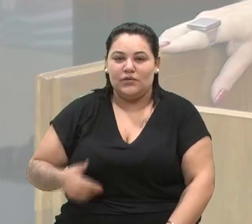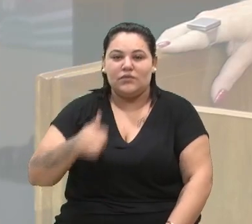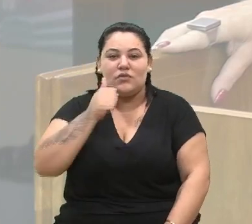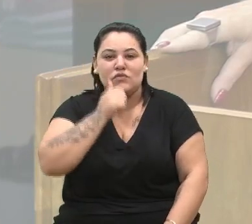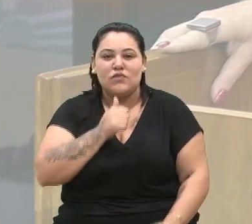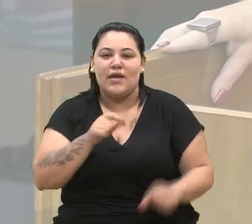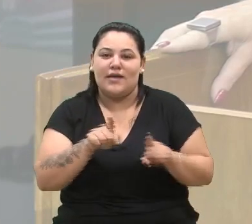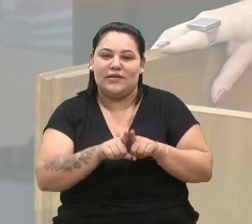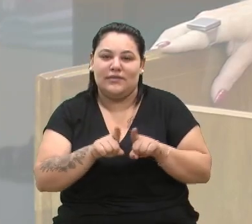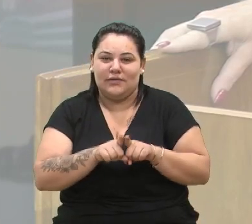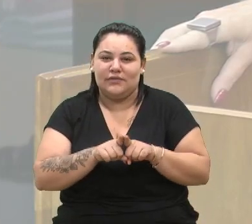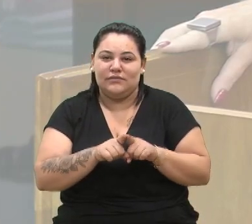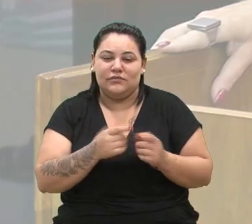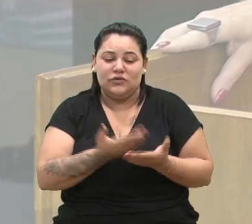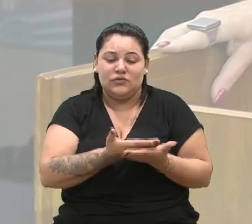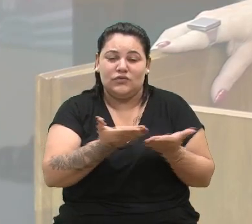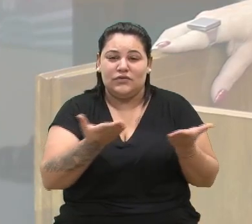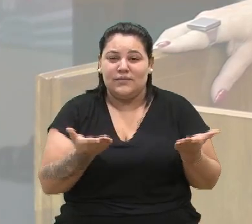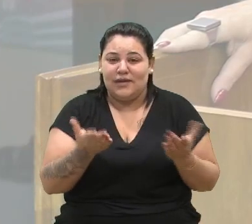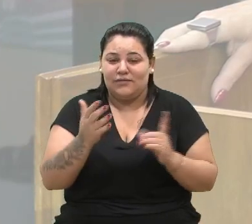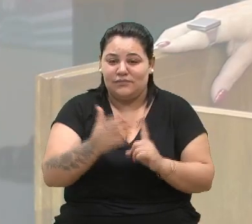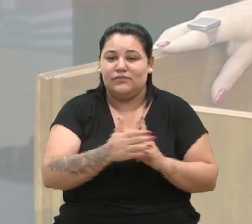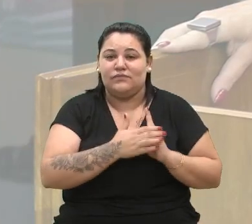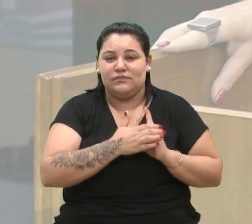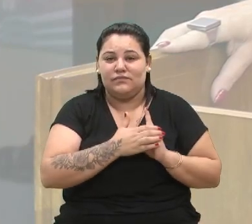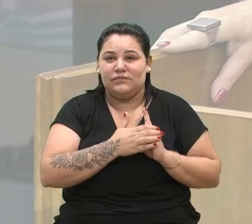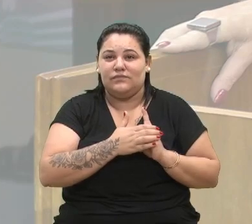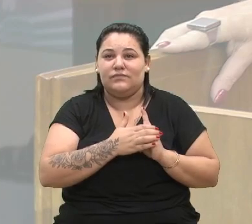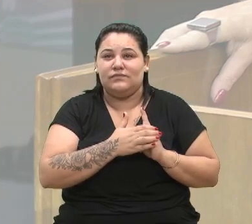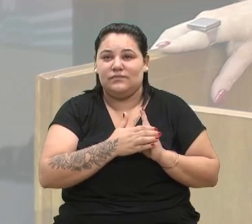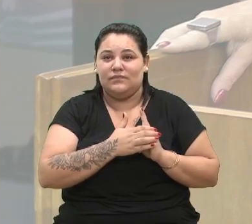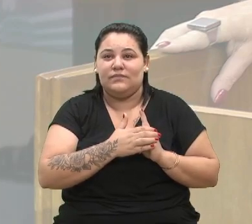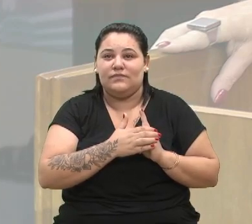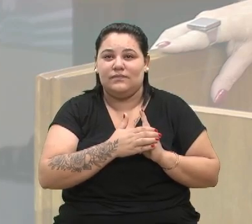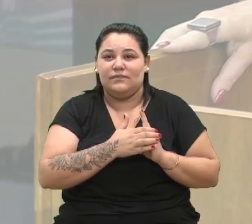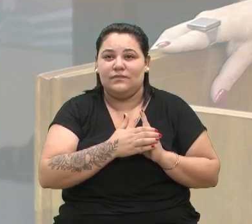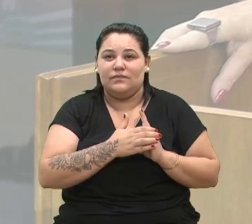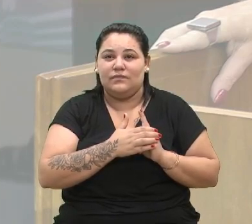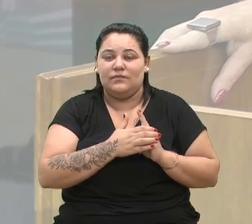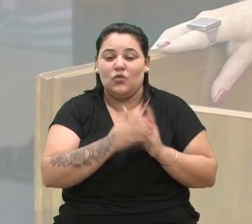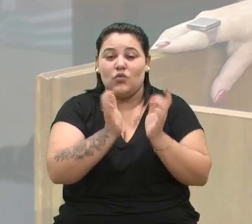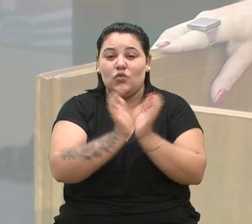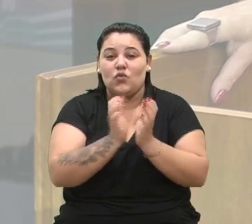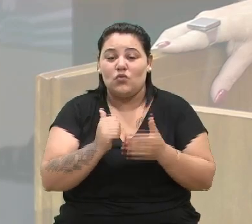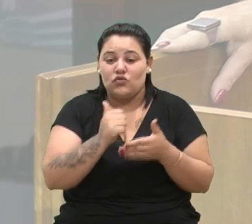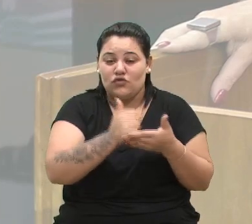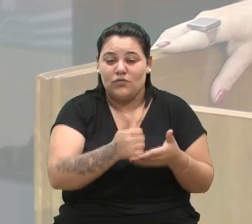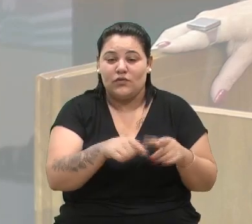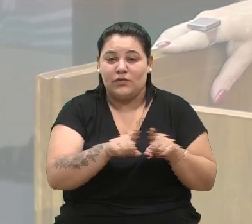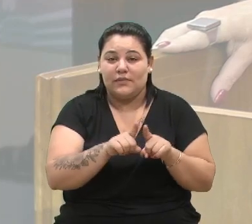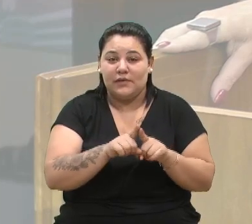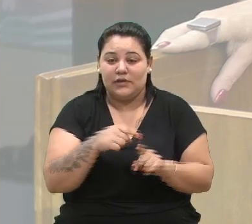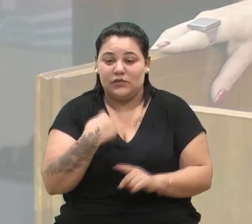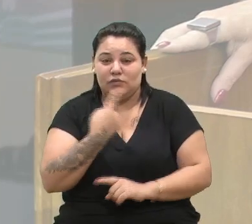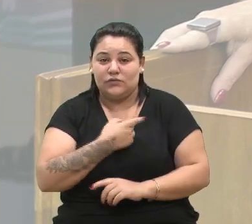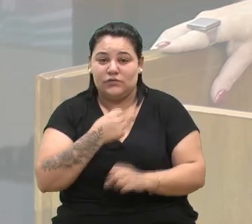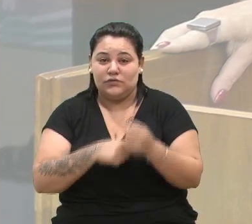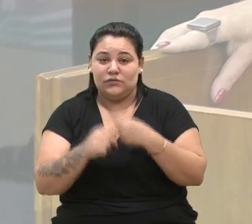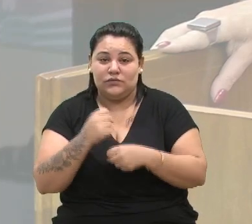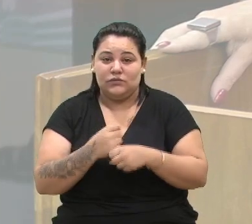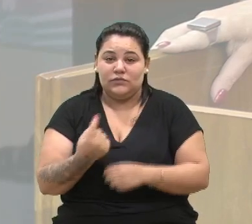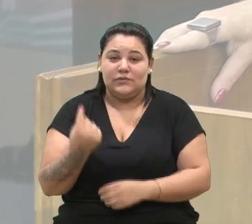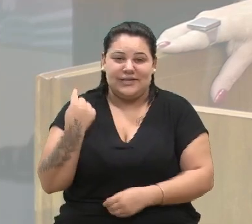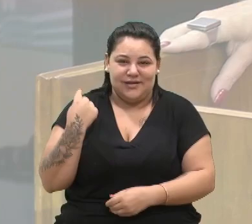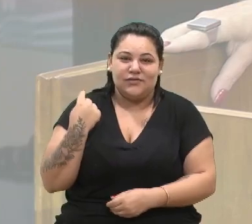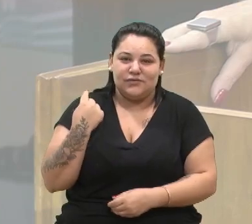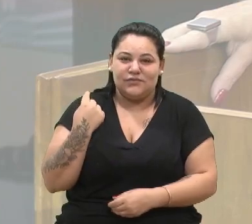mulheres, os espaços de acolhimento, o reforço de uma rede de apoio, e nós aqui o ano passado apresentamos um